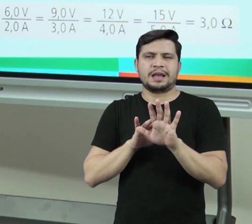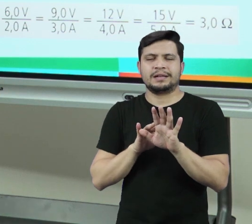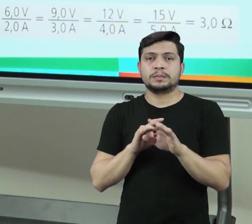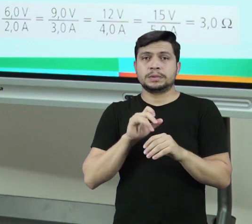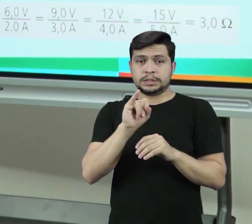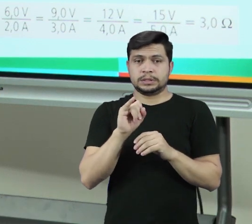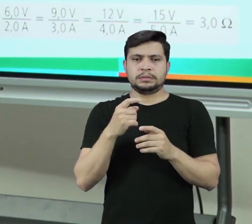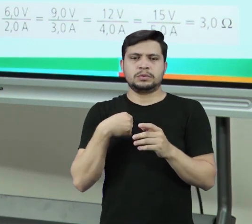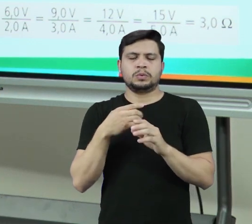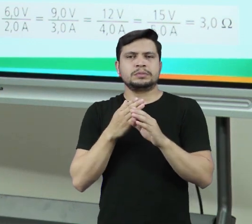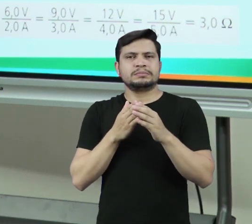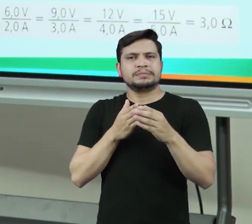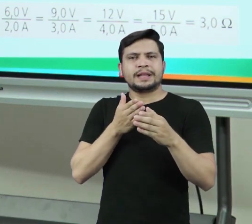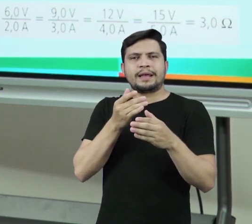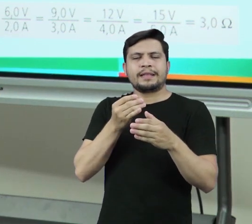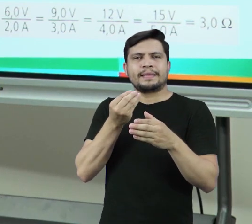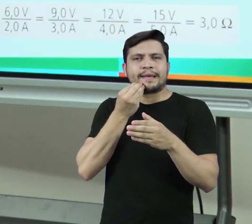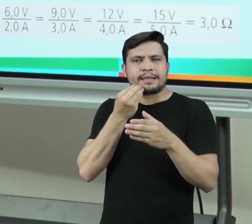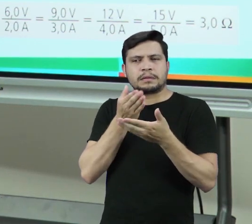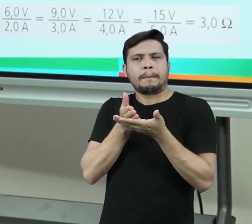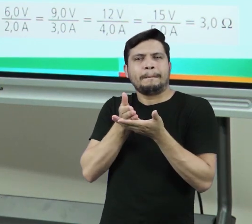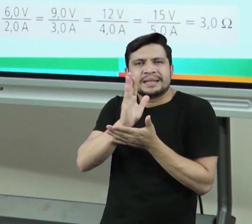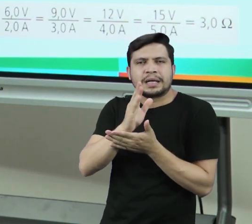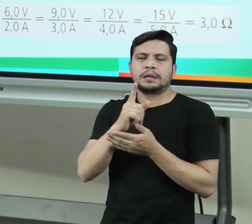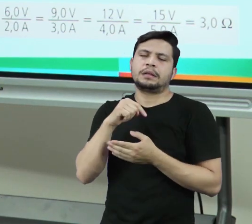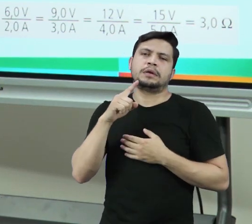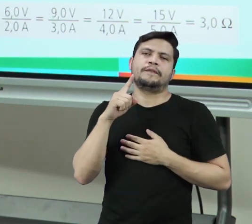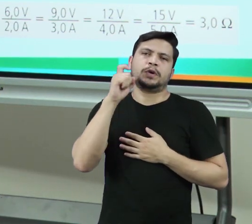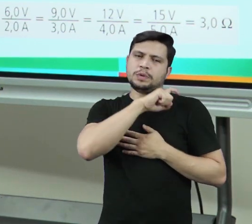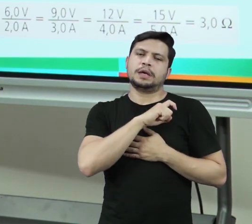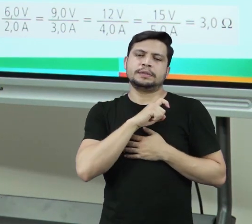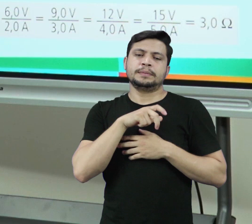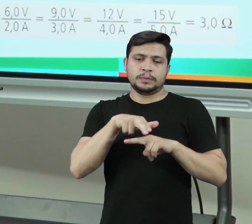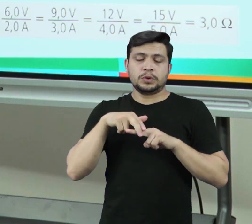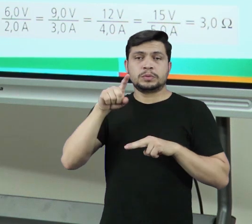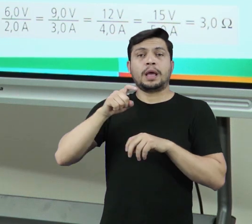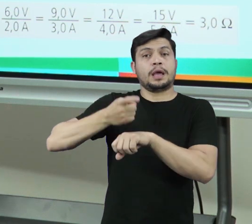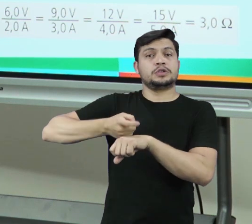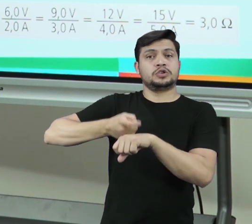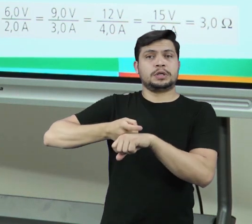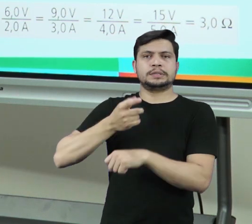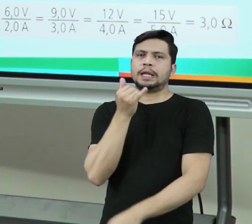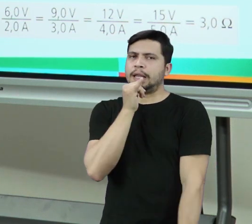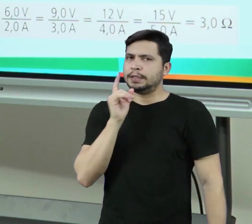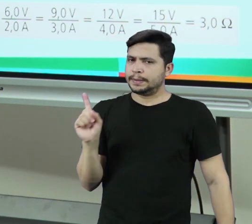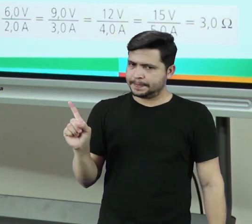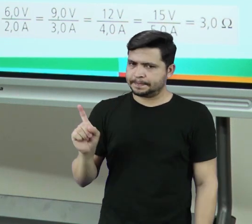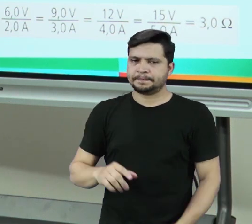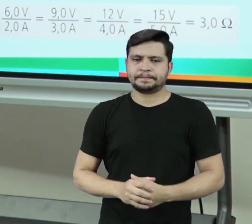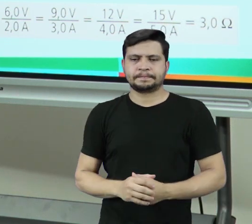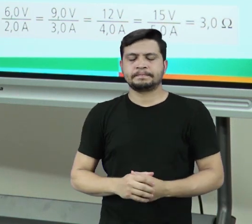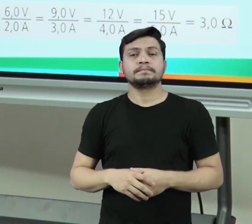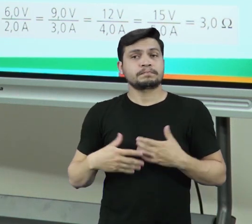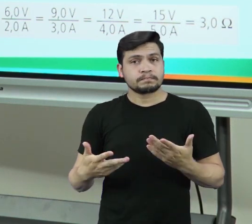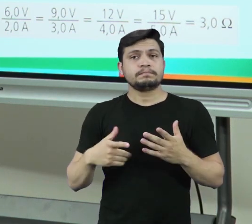certa dificuldade. E essa dificuldade, no caso, passou a ser chamada de resistência elétrica. Aqui, no caso, nós temos uma